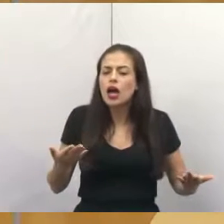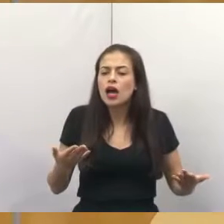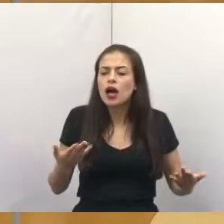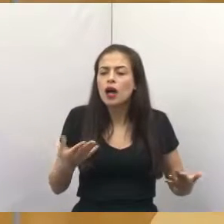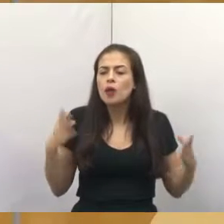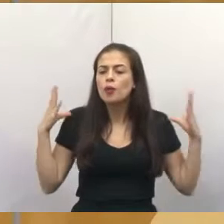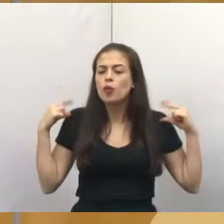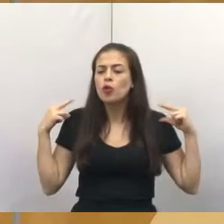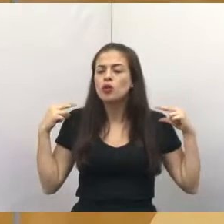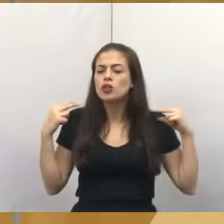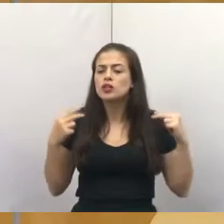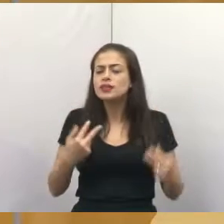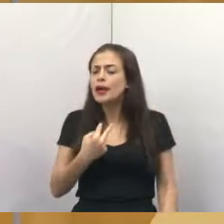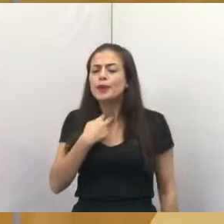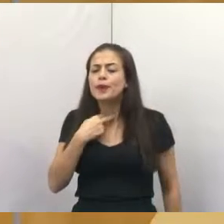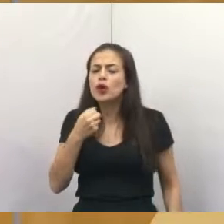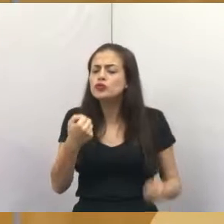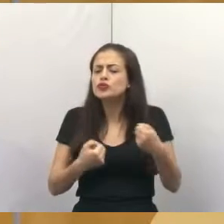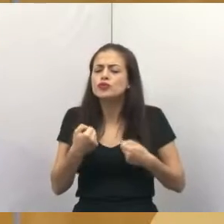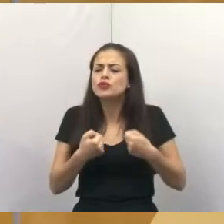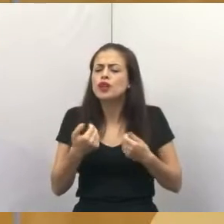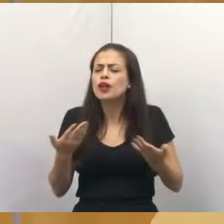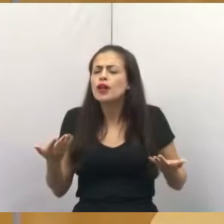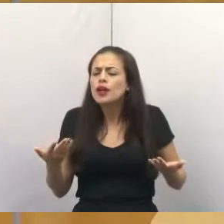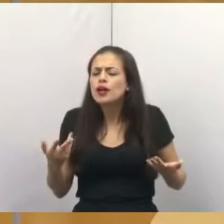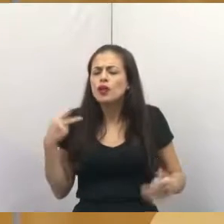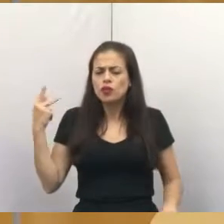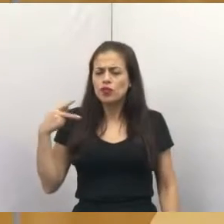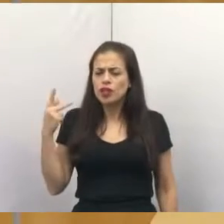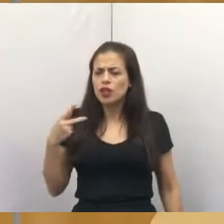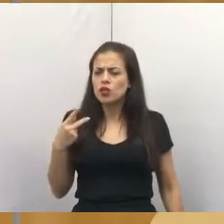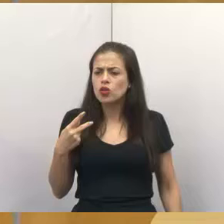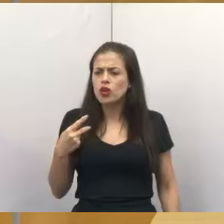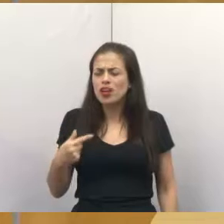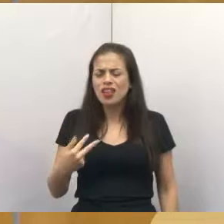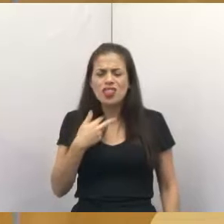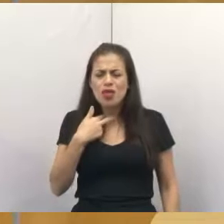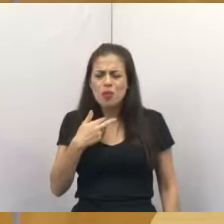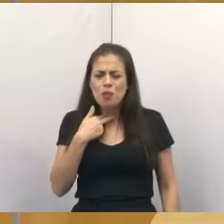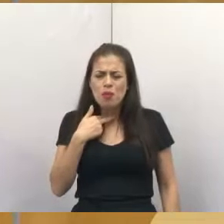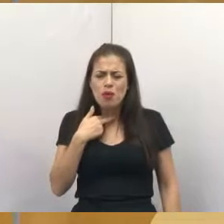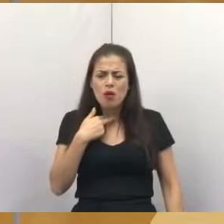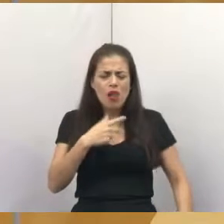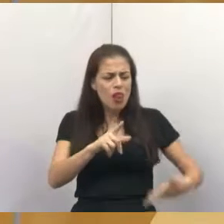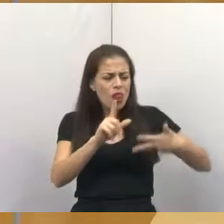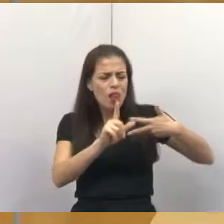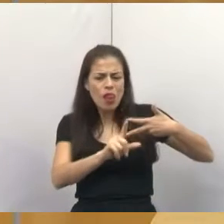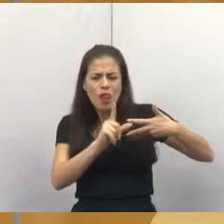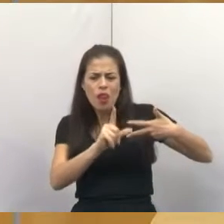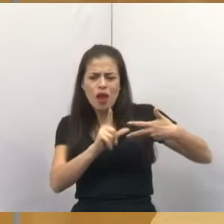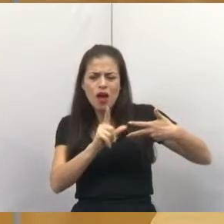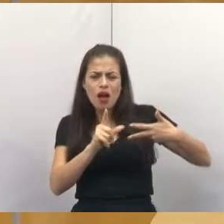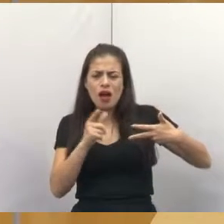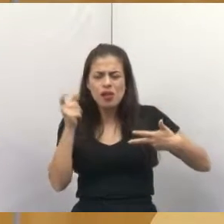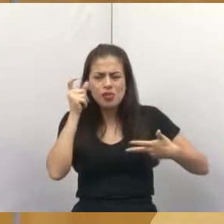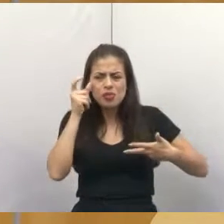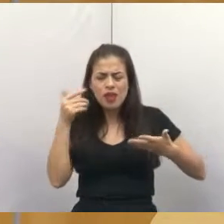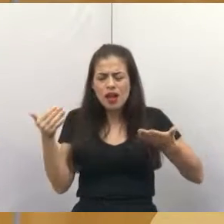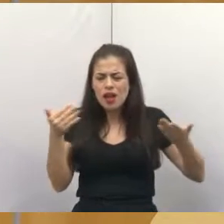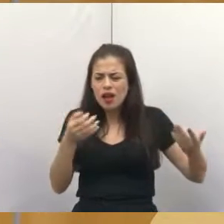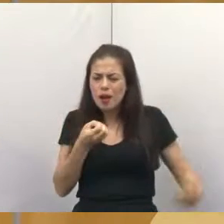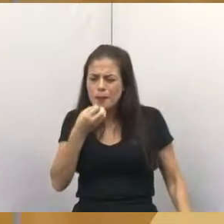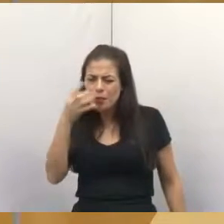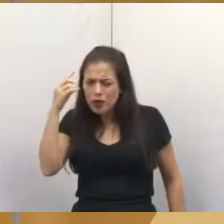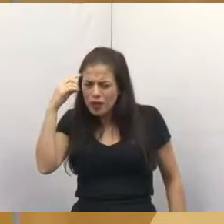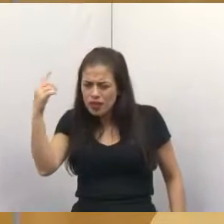vereador não pode legislar em assuntos de interesse local quando tem uma boa ideia. Então,